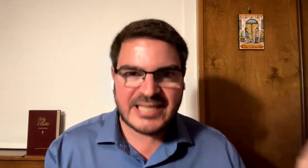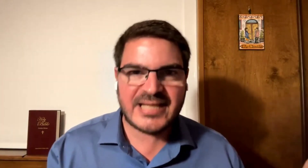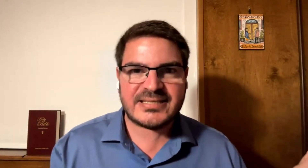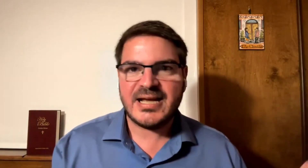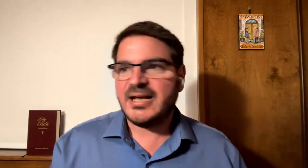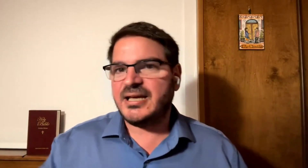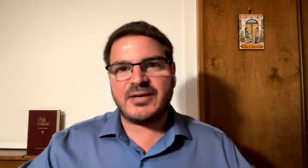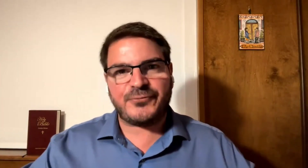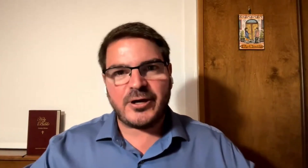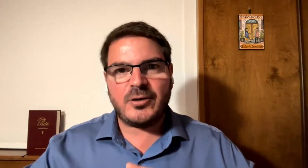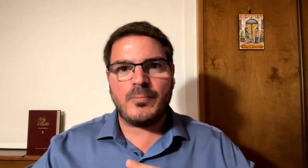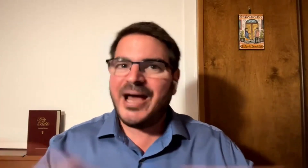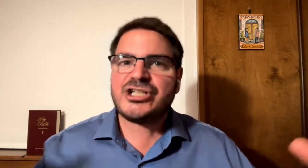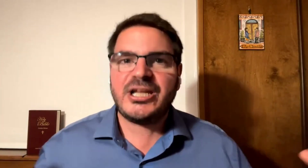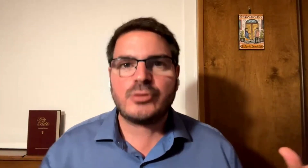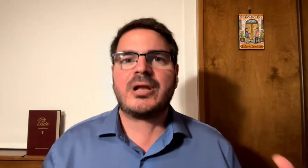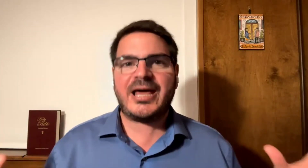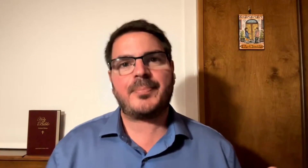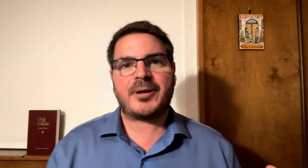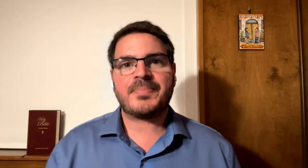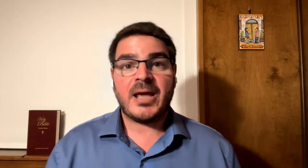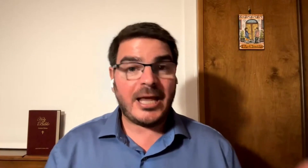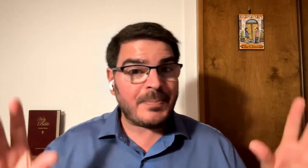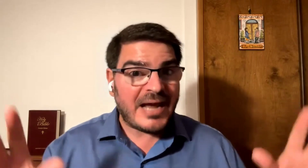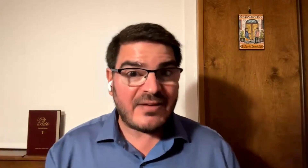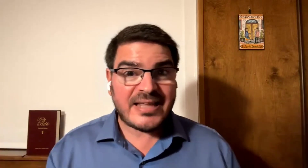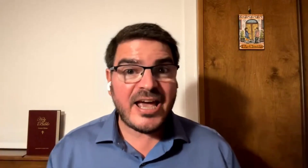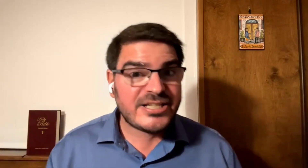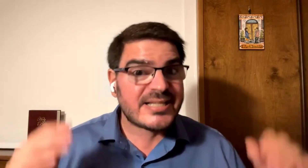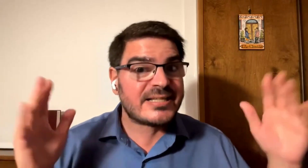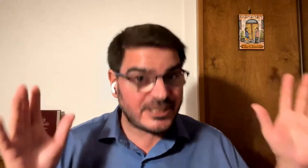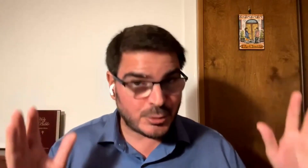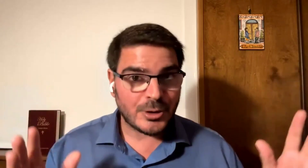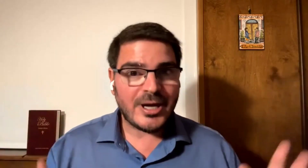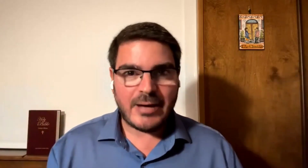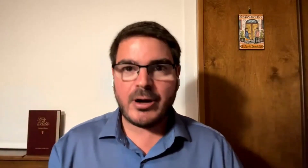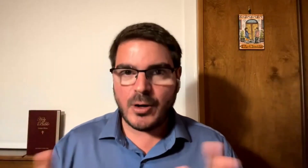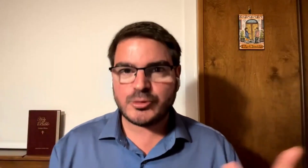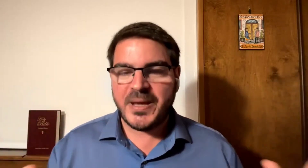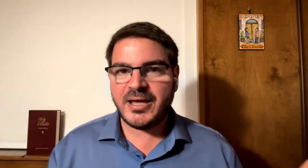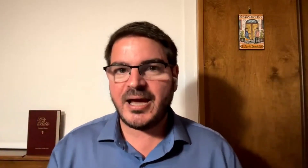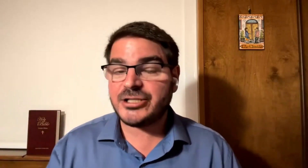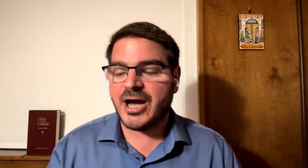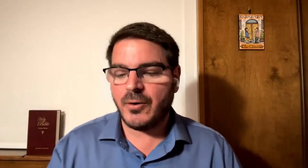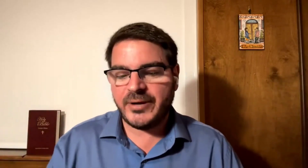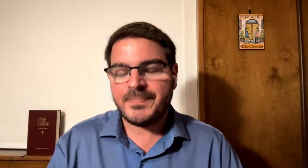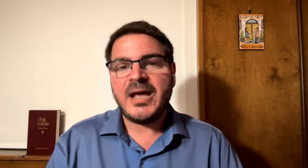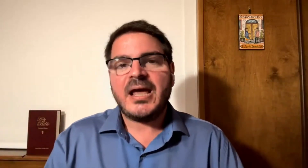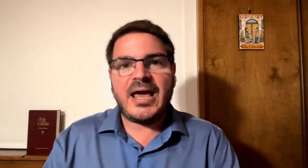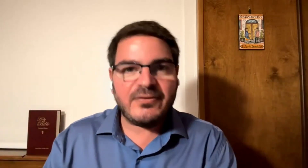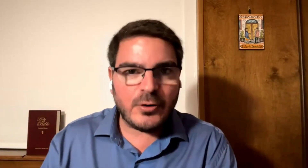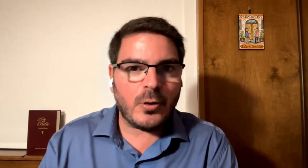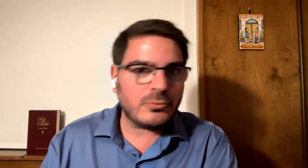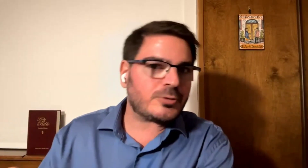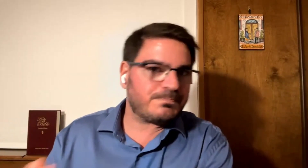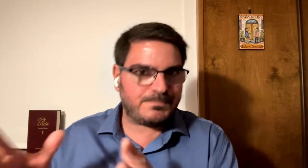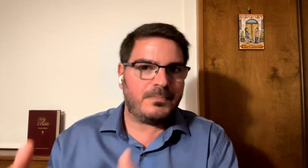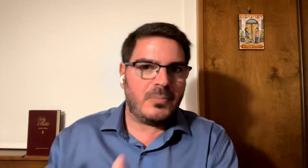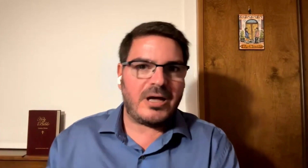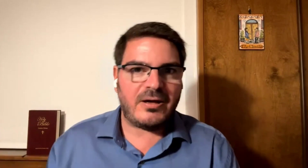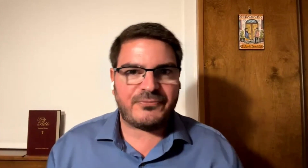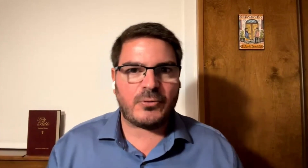chamado Common Sense e que foi o mais lido na época. Ele pregava até regicídio, era um negócio bem radical, né? Ele